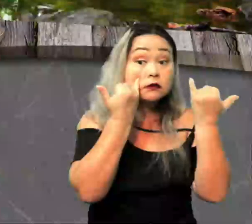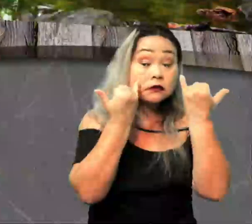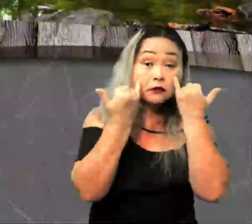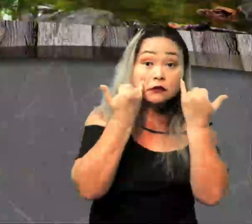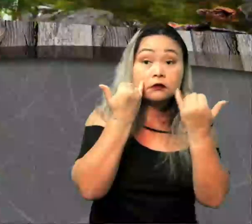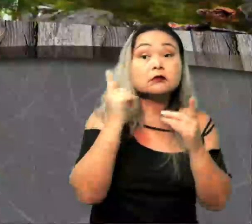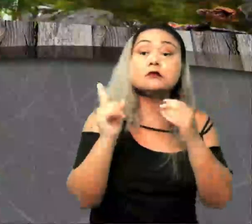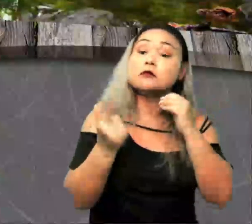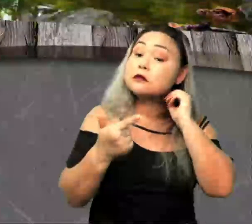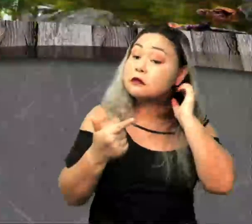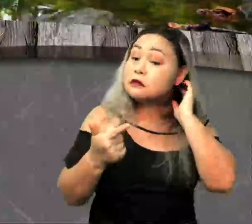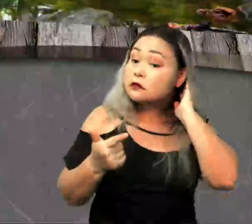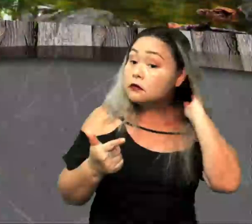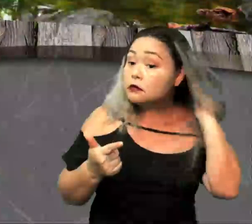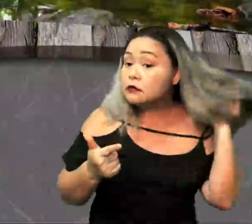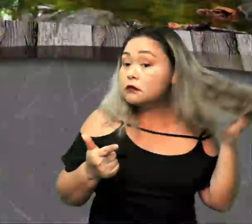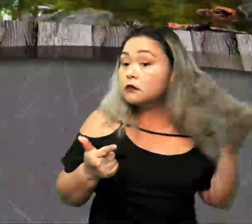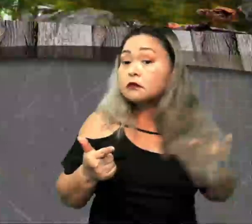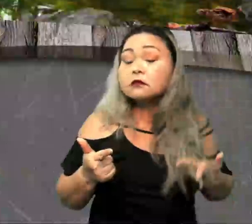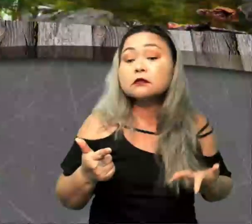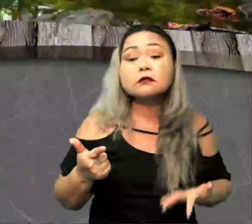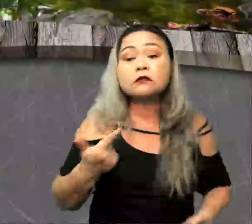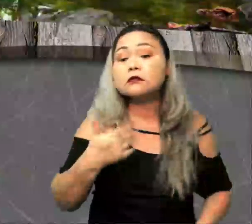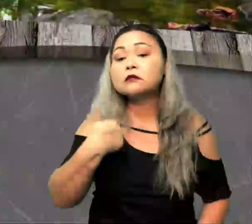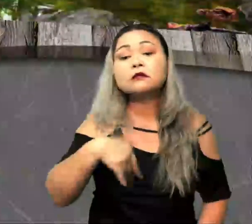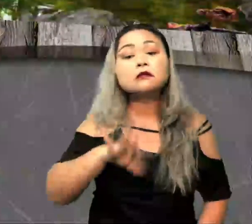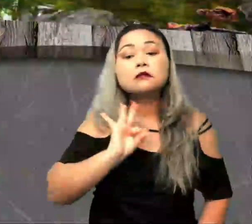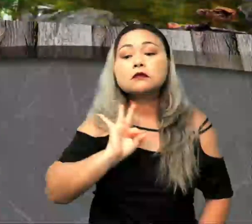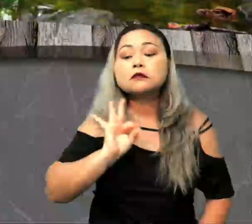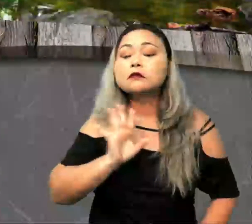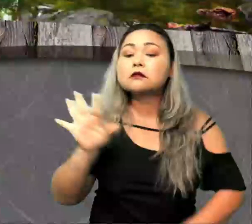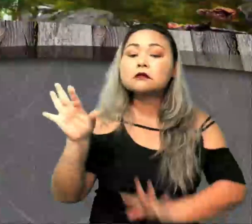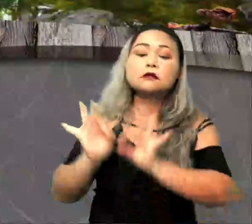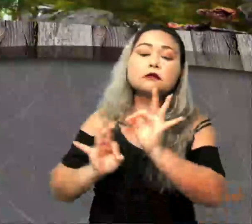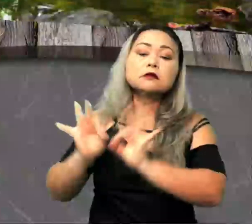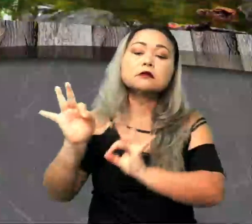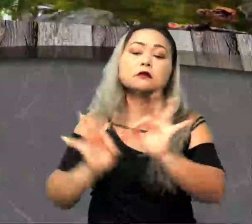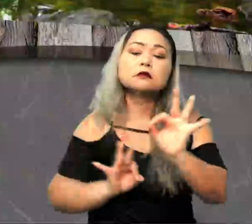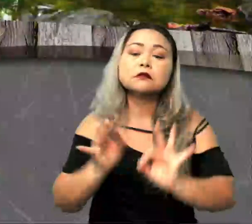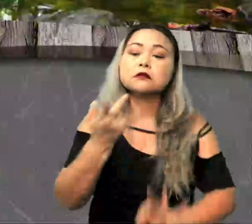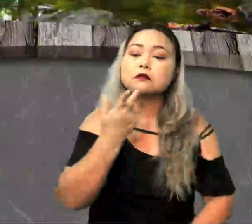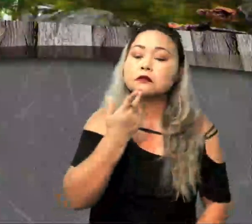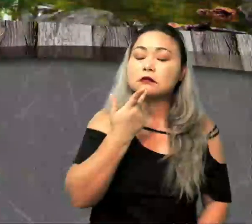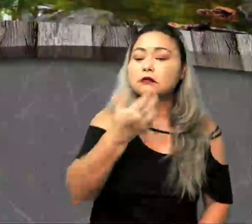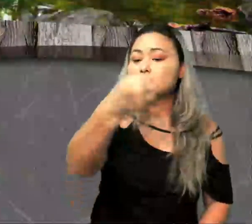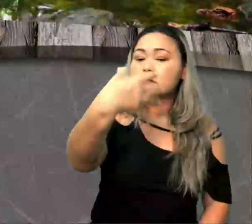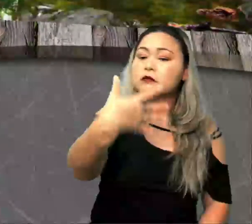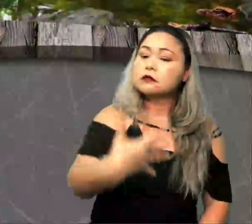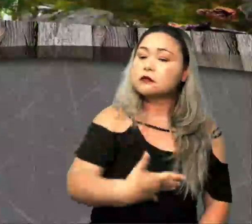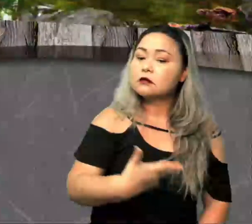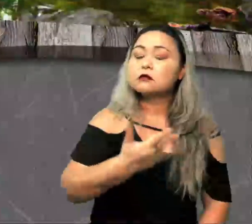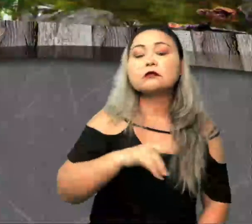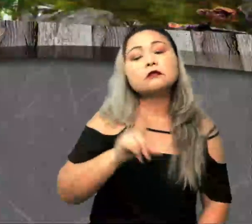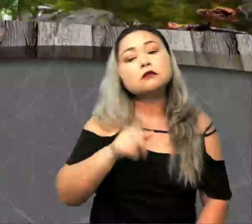informações, não havia, né, conhecimento sobre essa organização que a gente acabou de descrever para